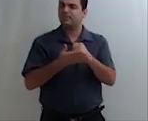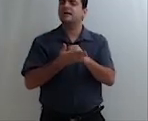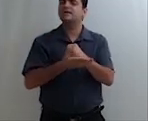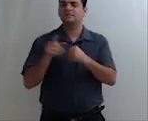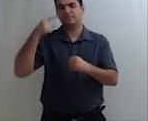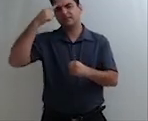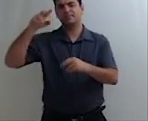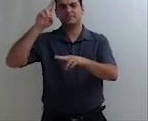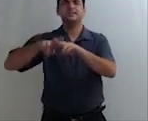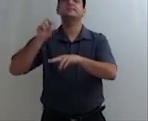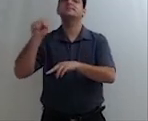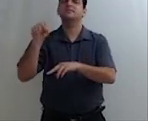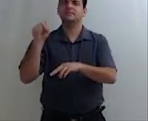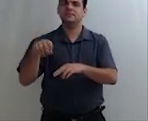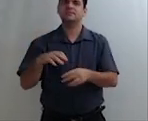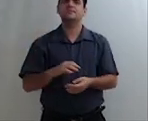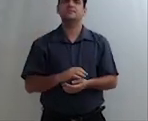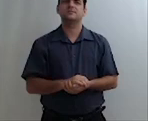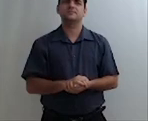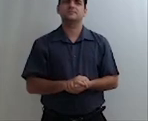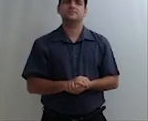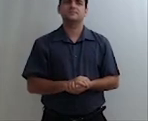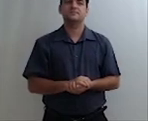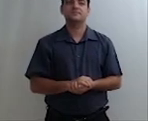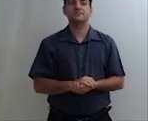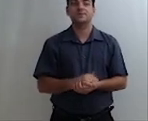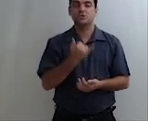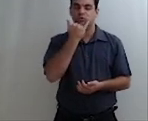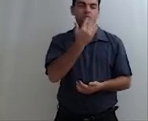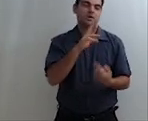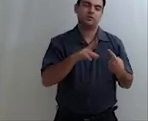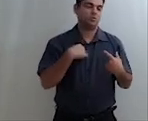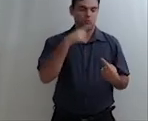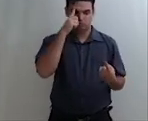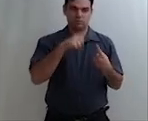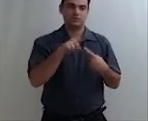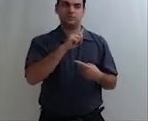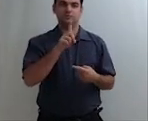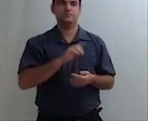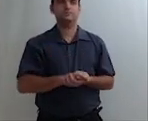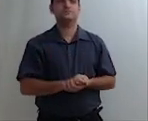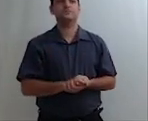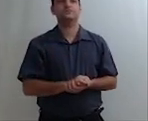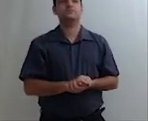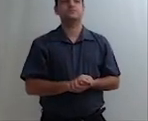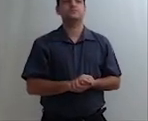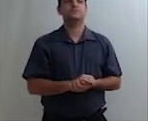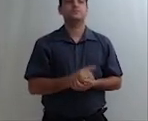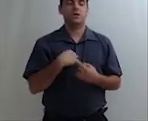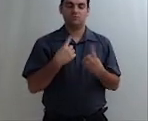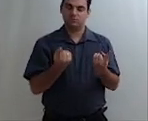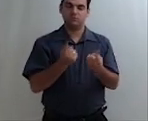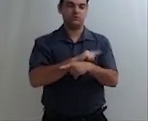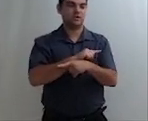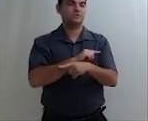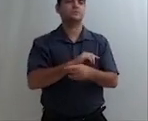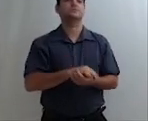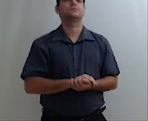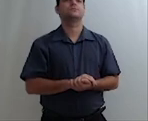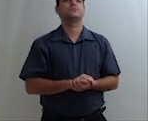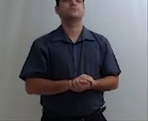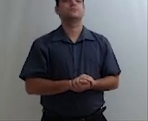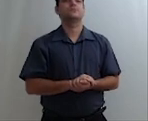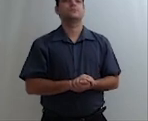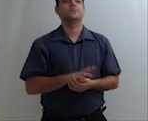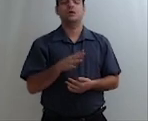para manter a segregação e com todas as vendas relatou eu Eu voto no sentido de